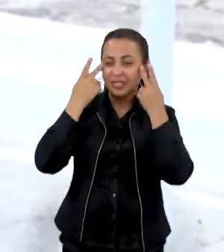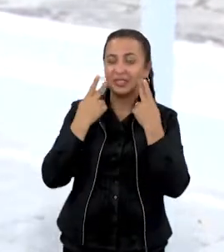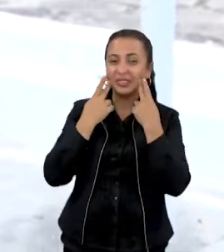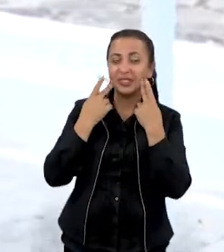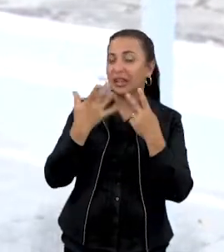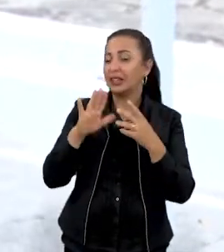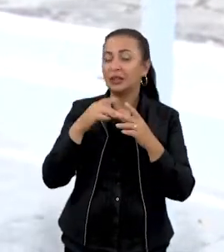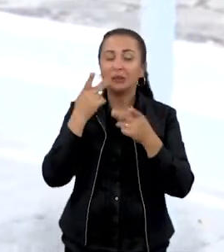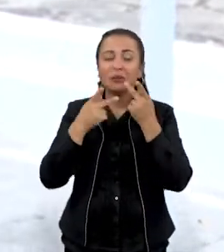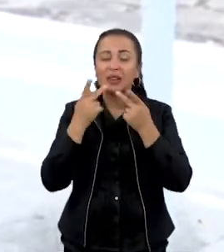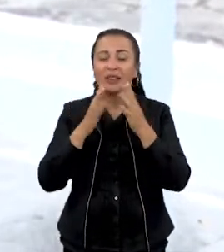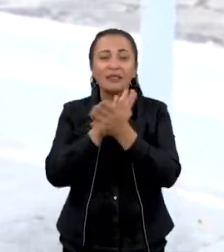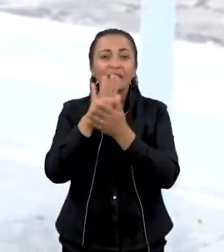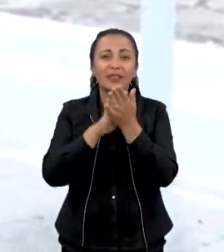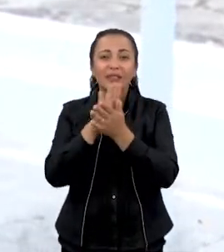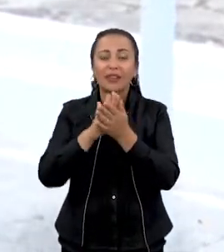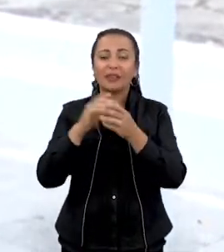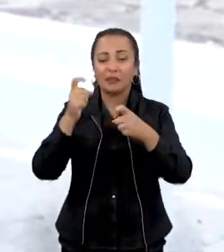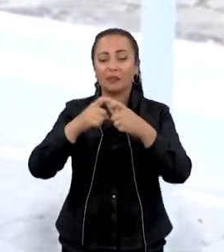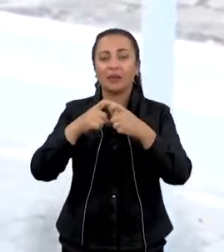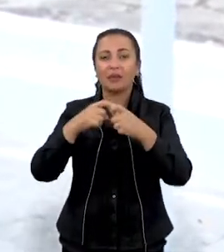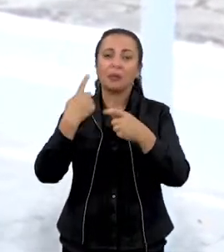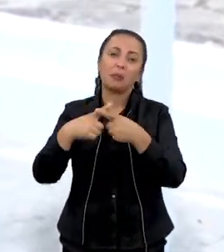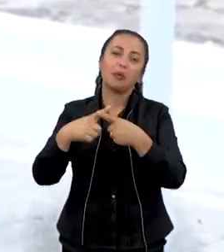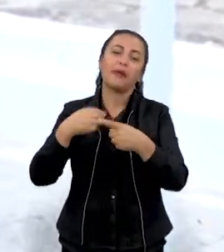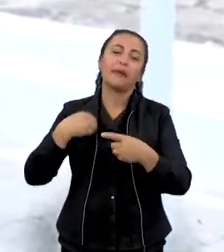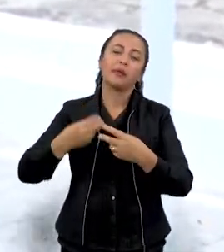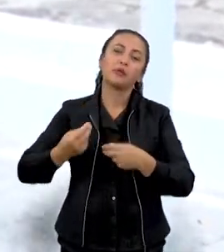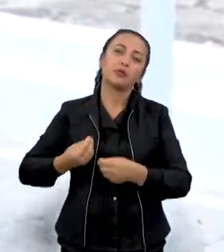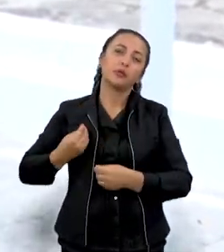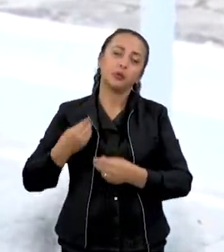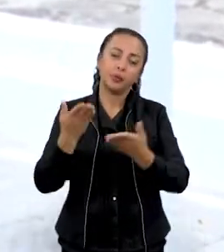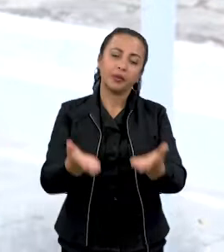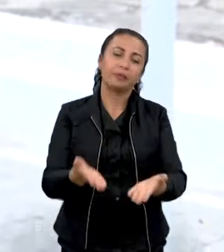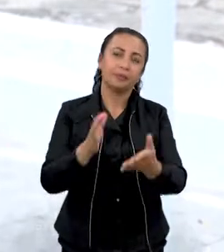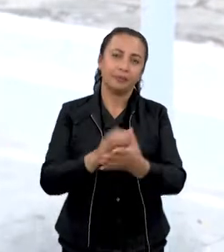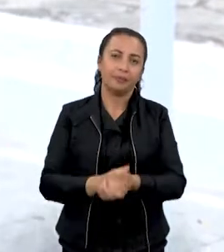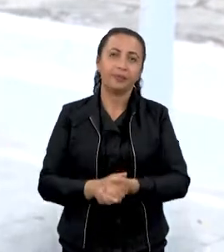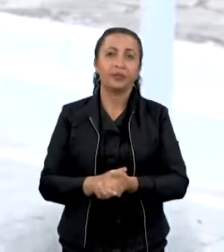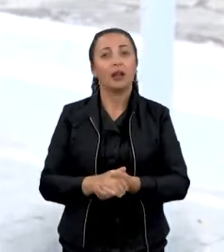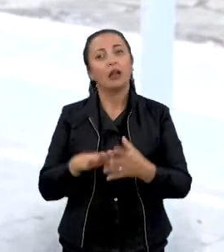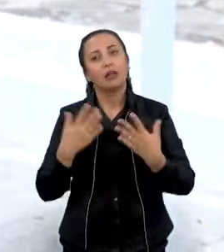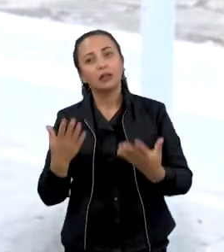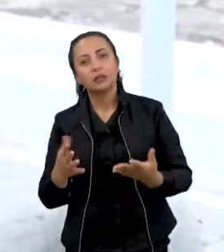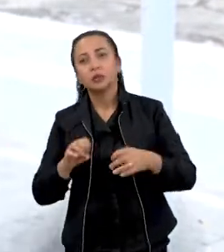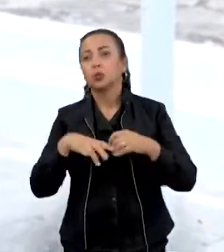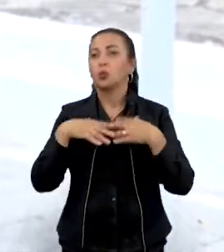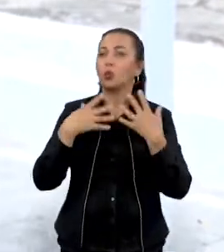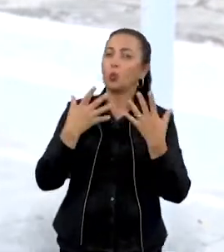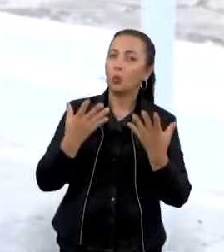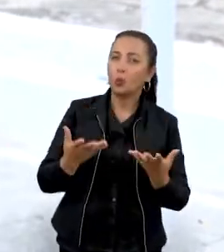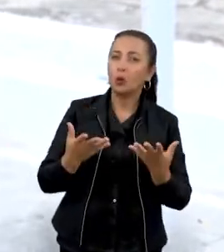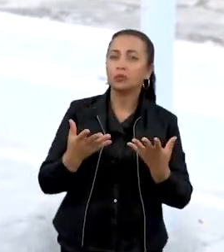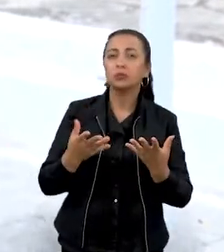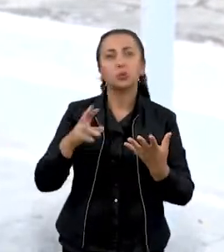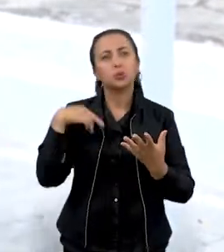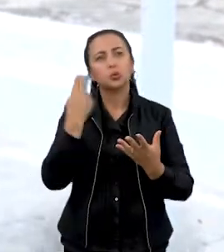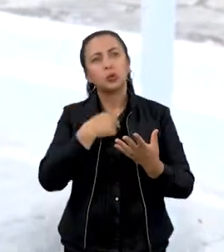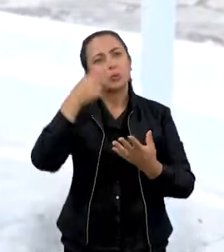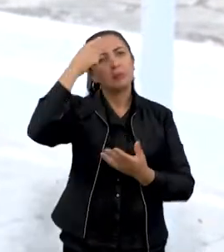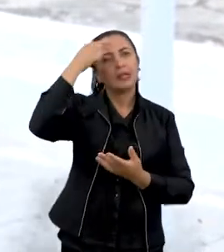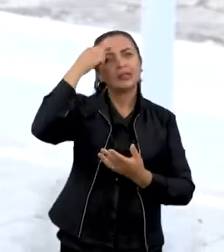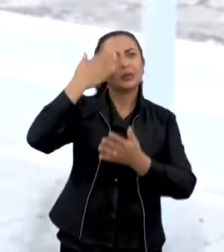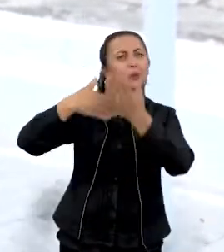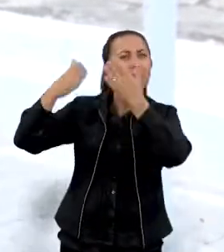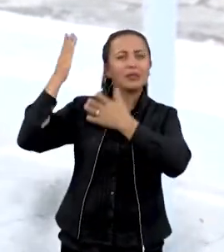tenebroso, e não conseguia explanar ao médico o porquê que ele estava fazendo ali. E nisso, quando nos